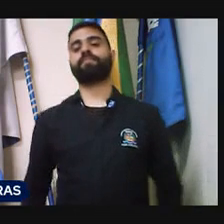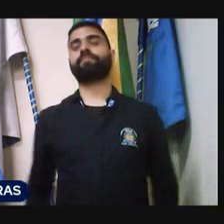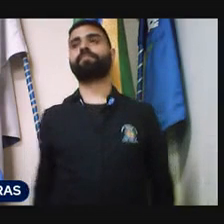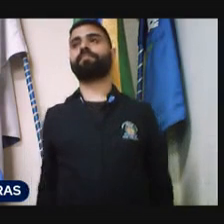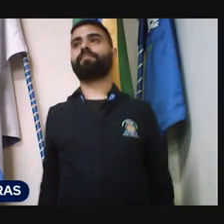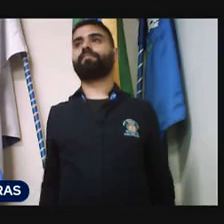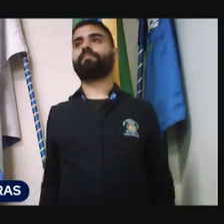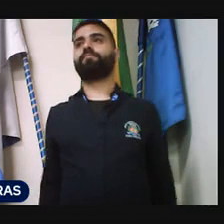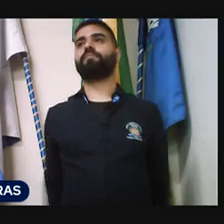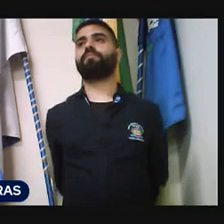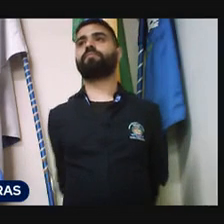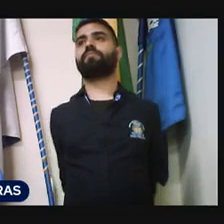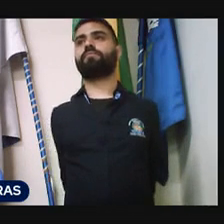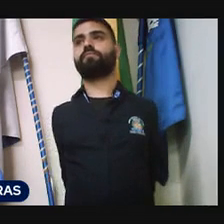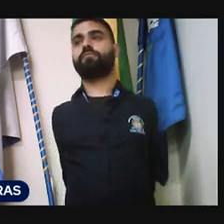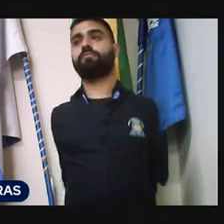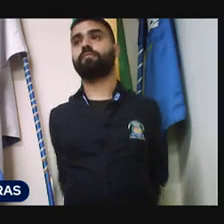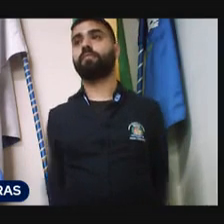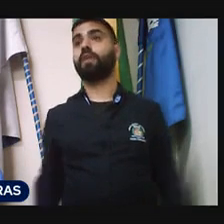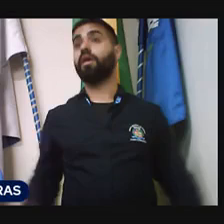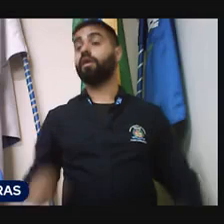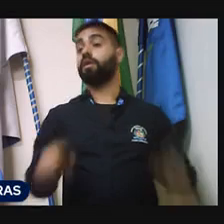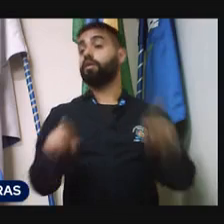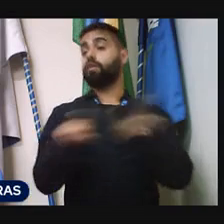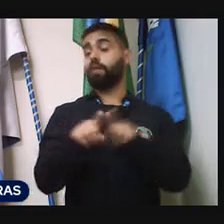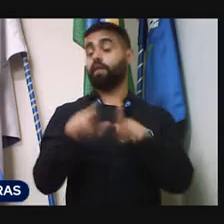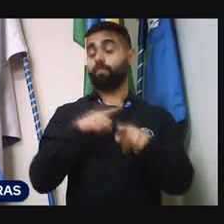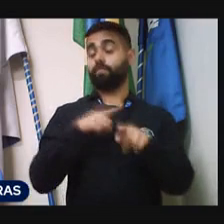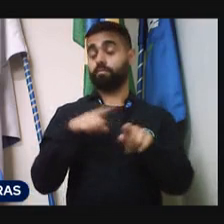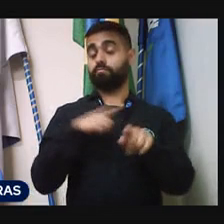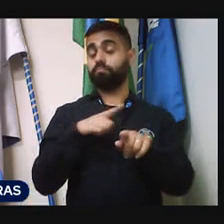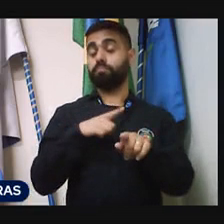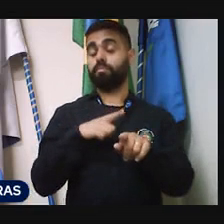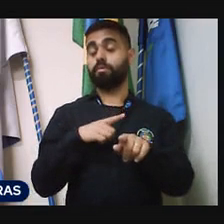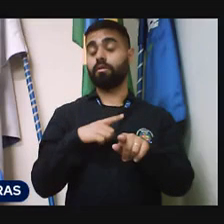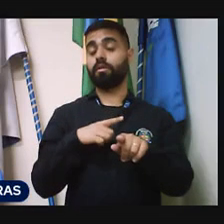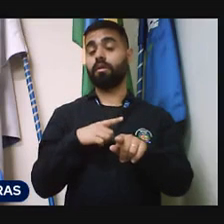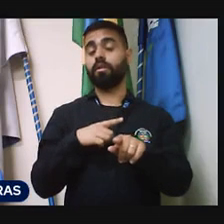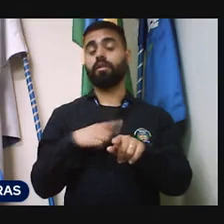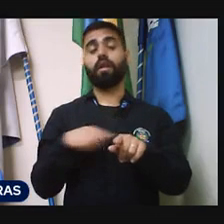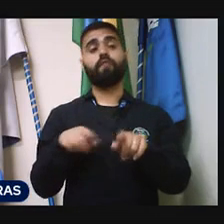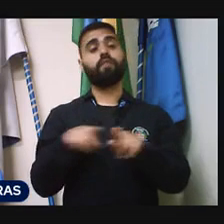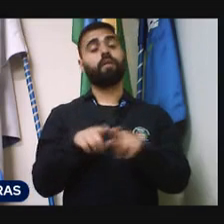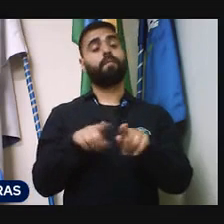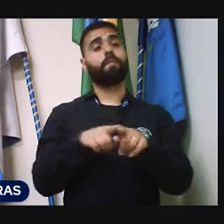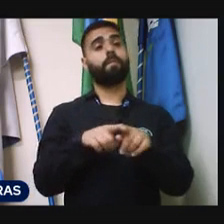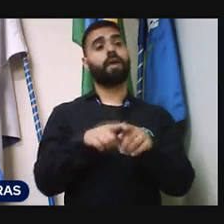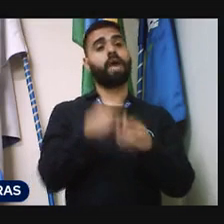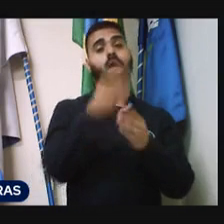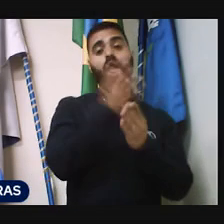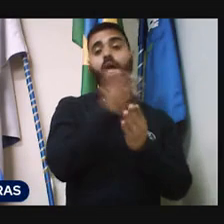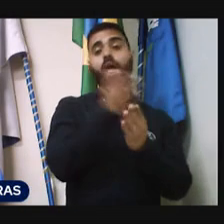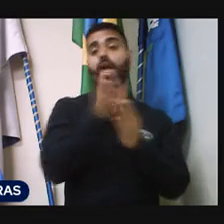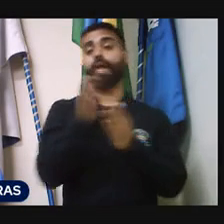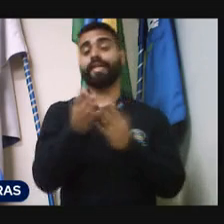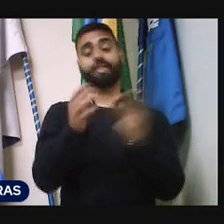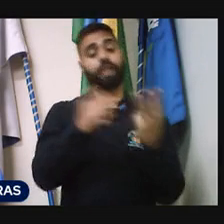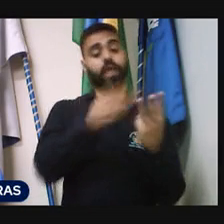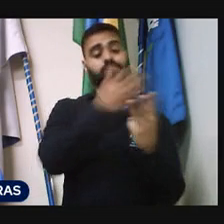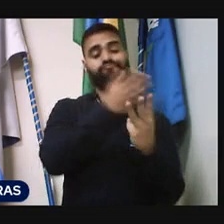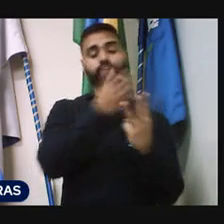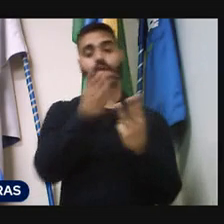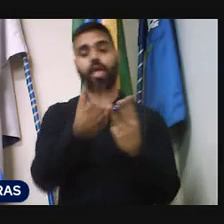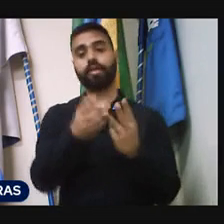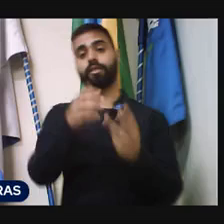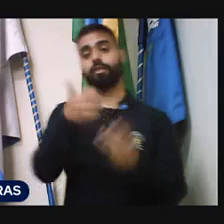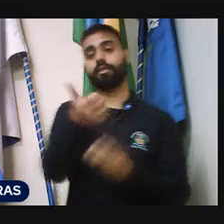já foram três parcelas 260 mil né Abril mãe abril maio e junho